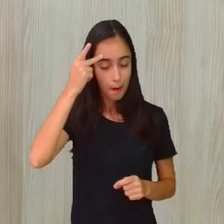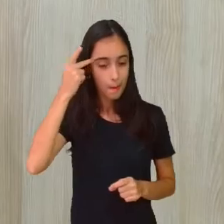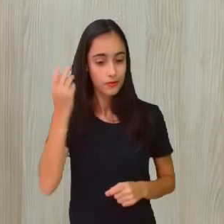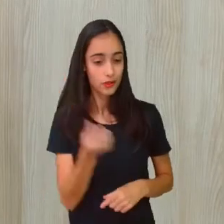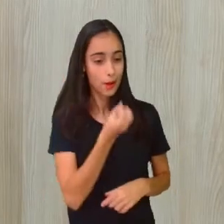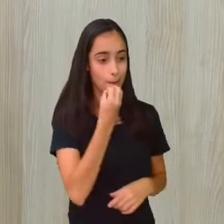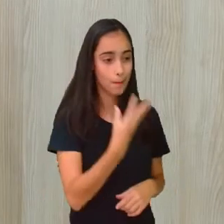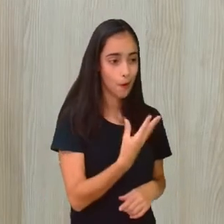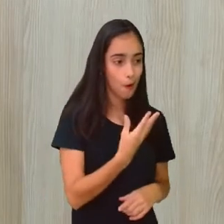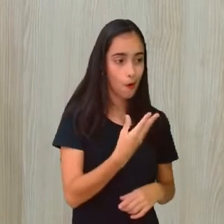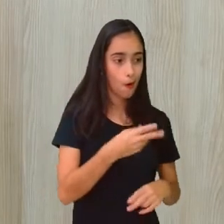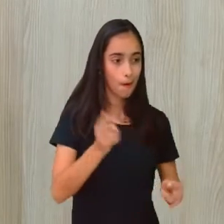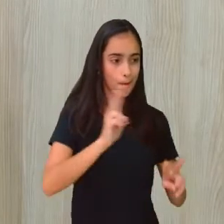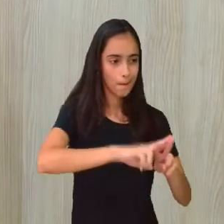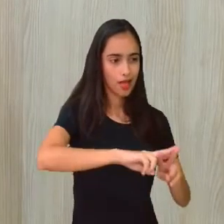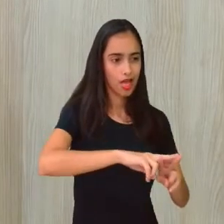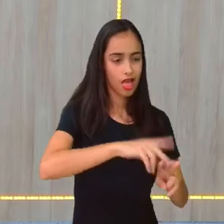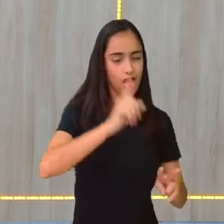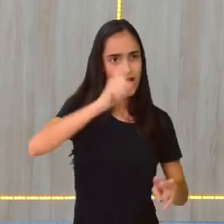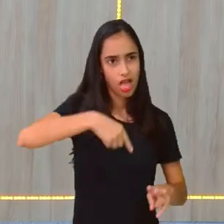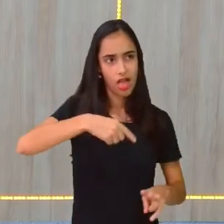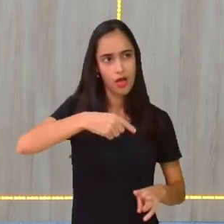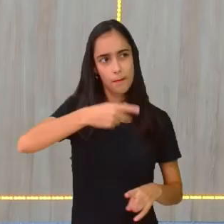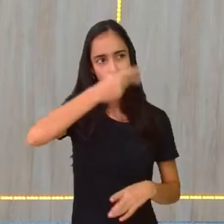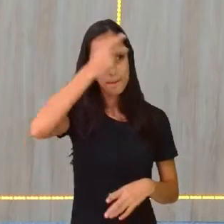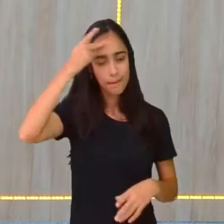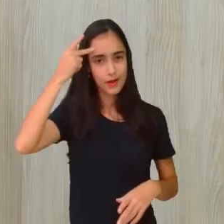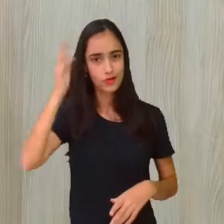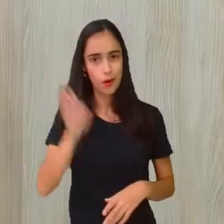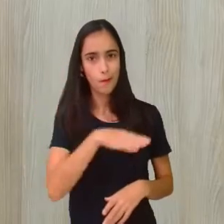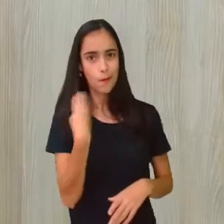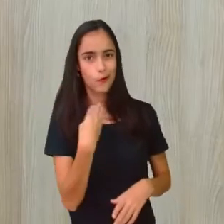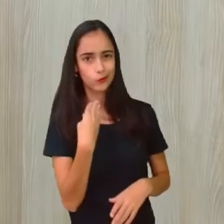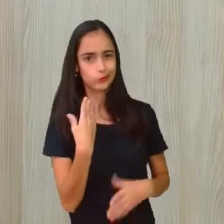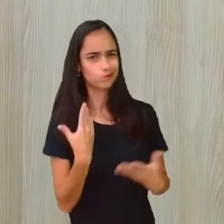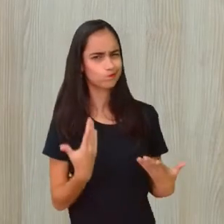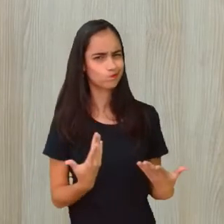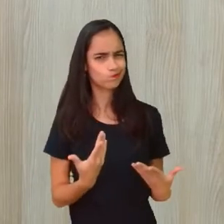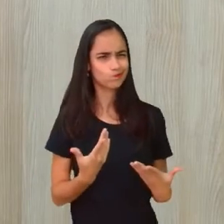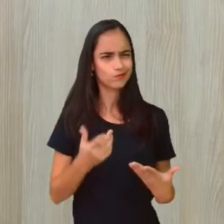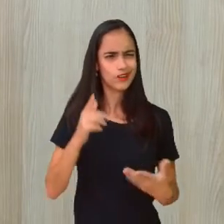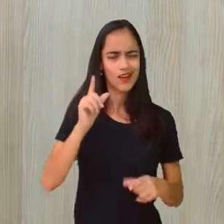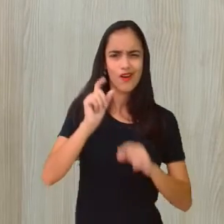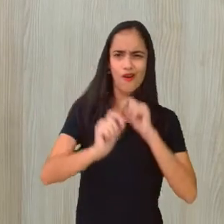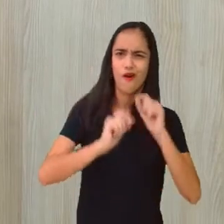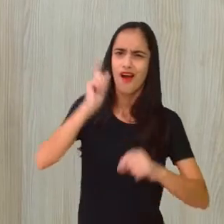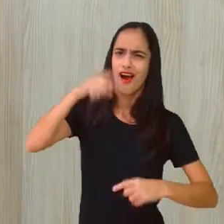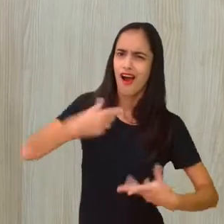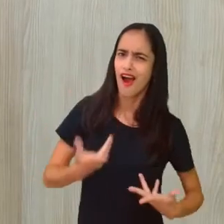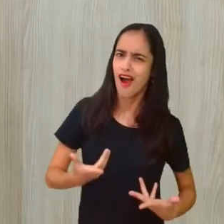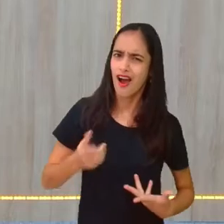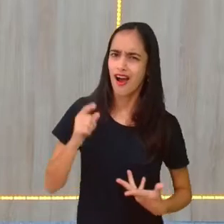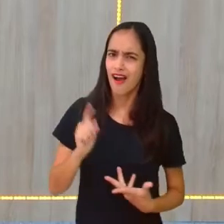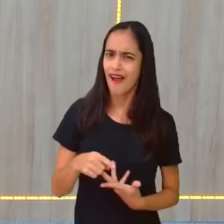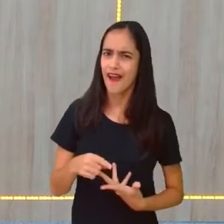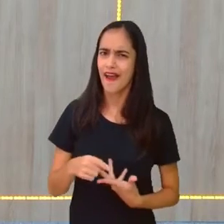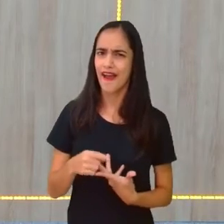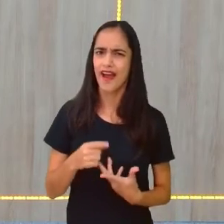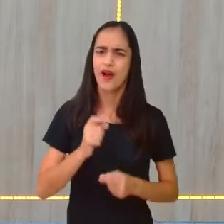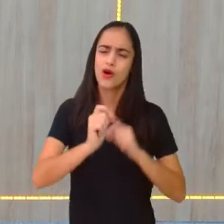Né? Mas a gente democracia ou é barbárie, né? Exatamente, dentro de